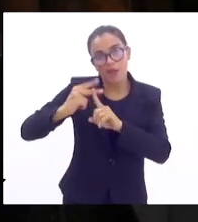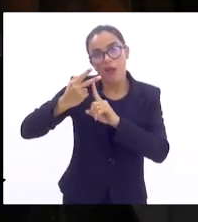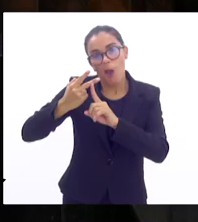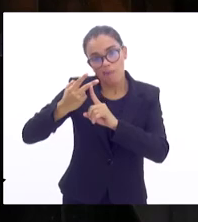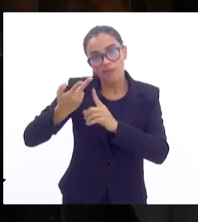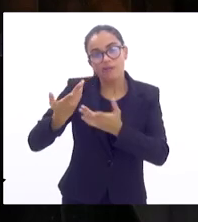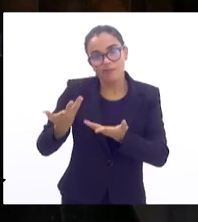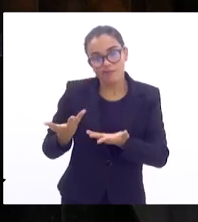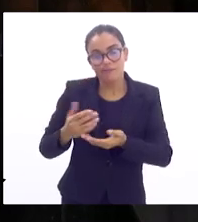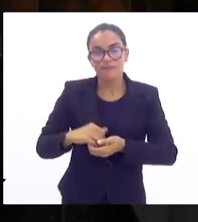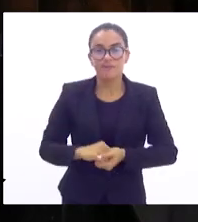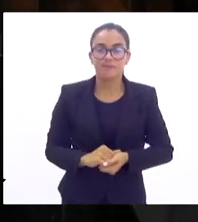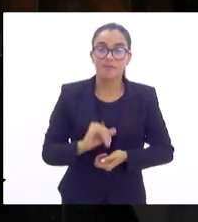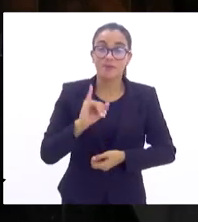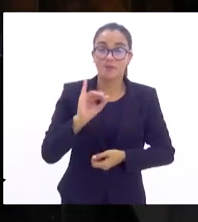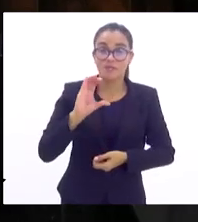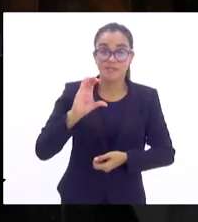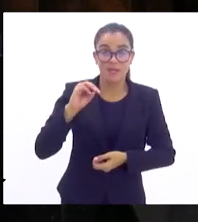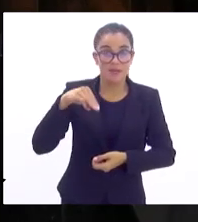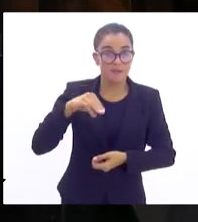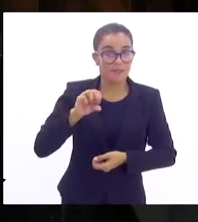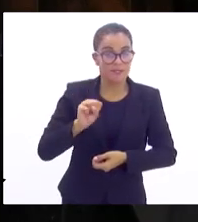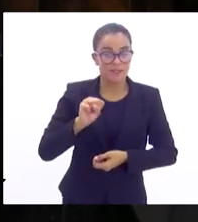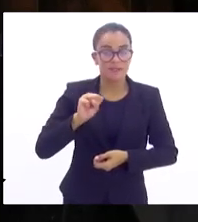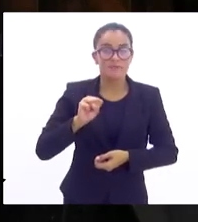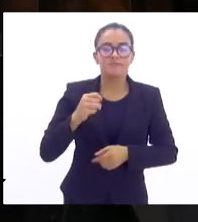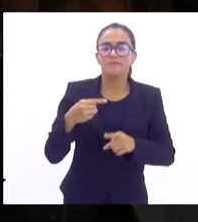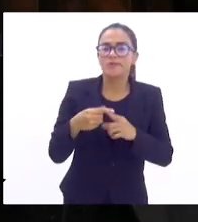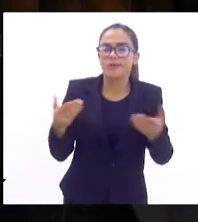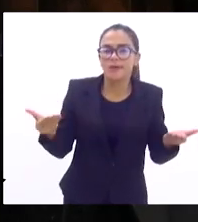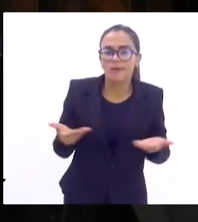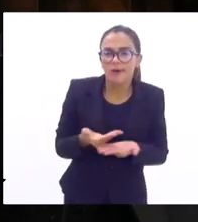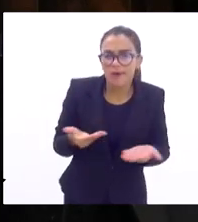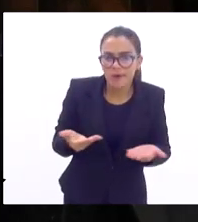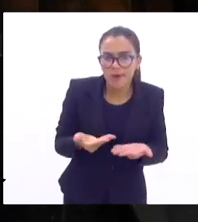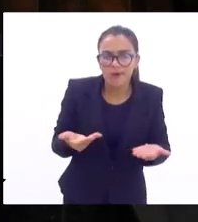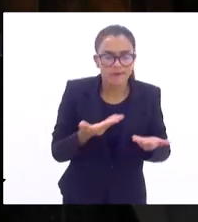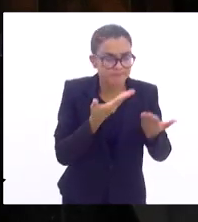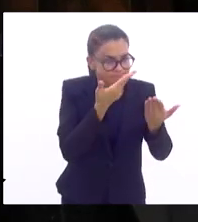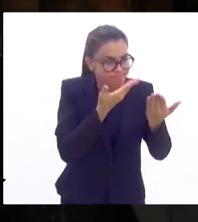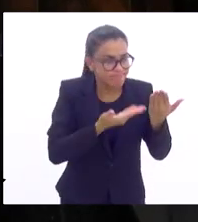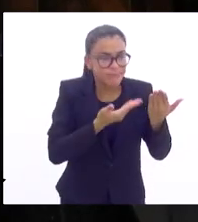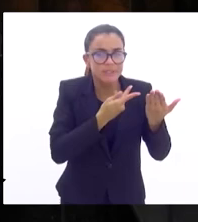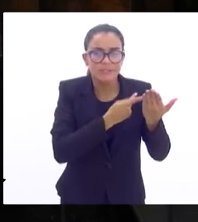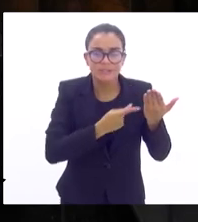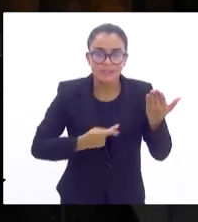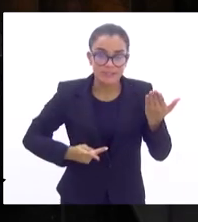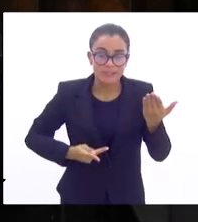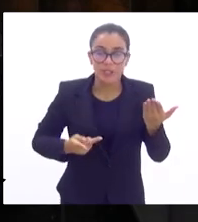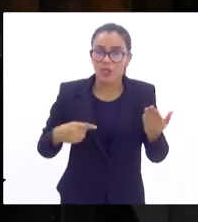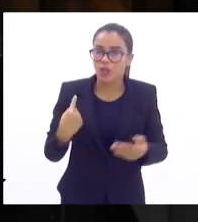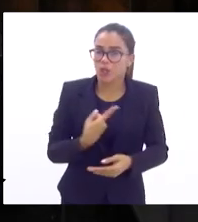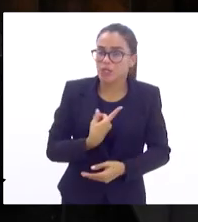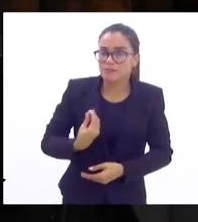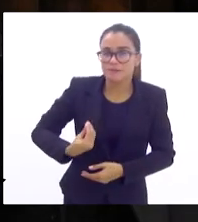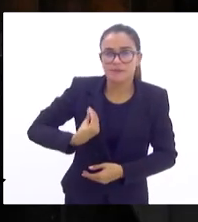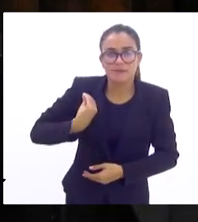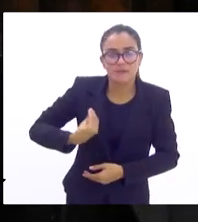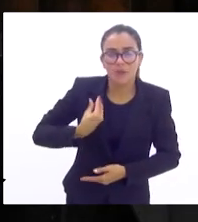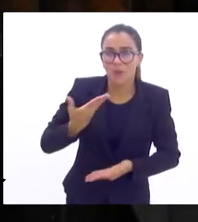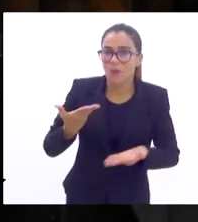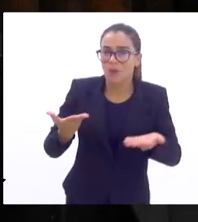arrecadação do ICMS porque hoje senhor presidente a gente vive no Equilíbrio